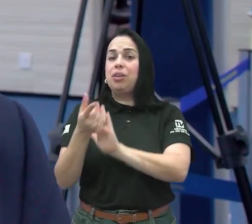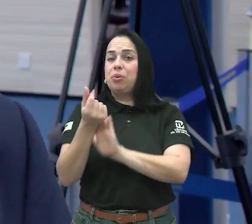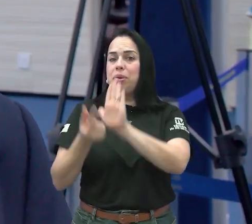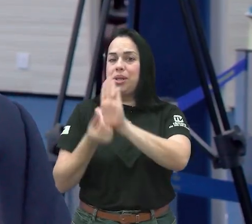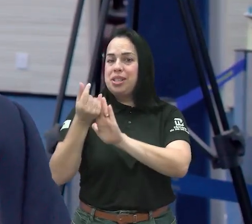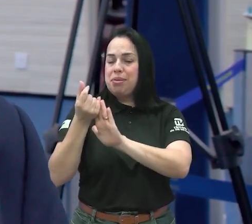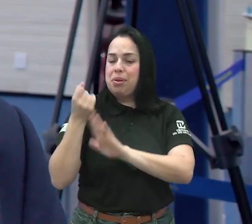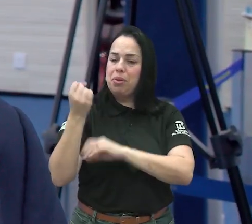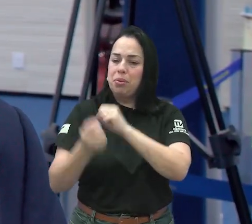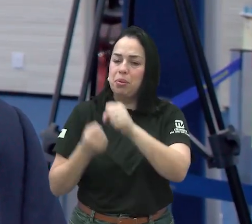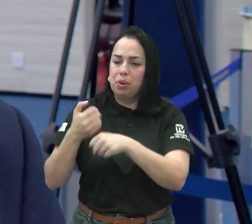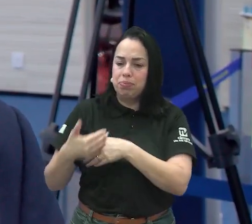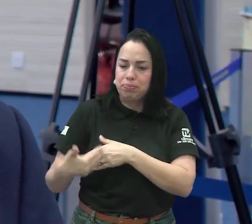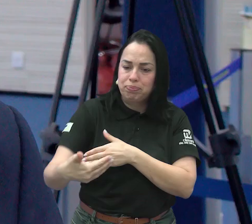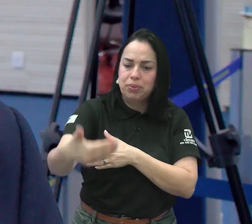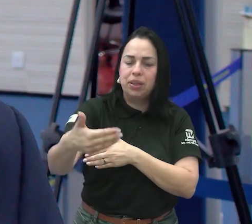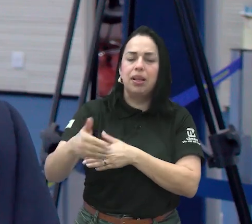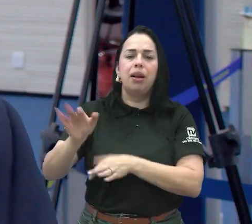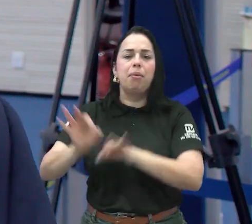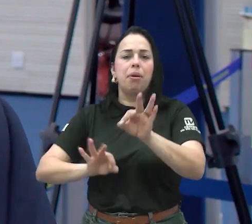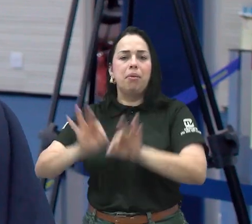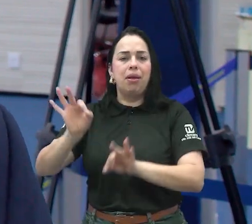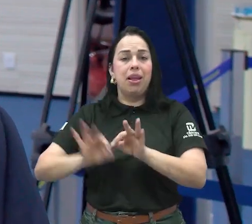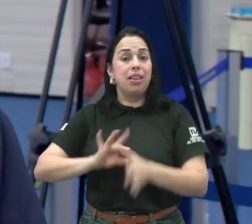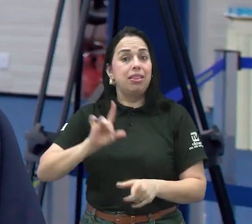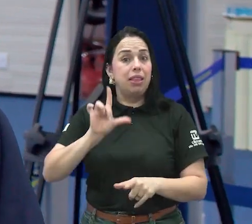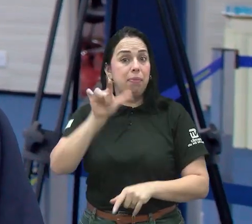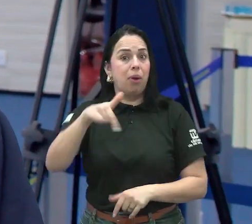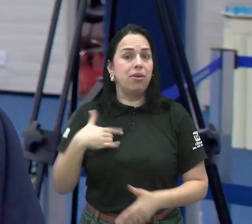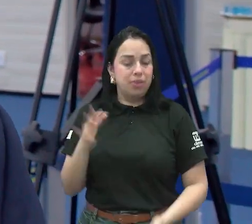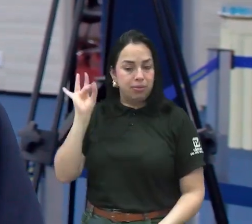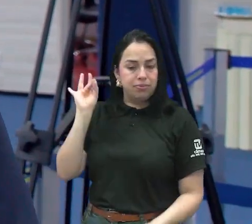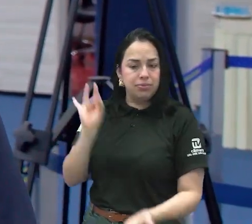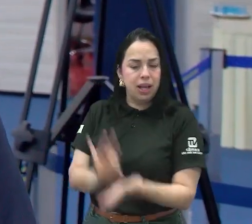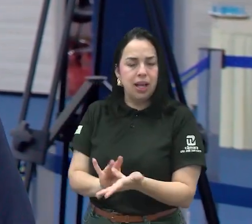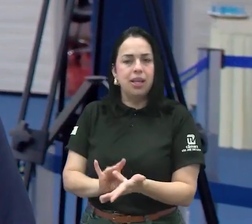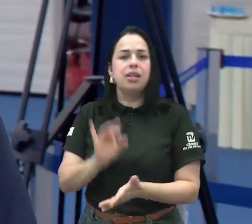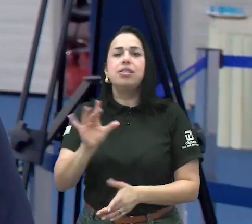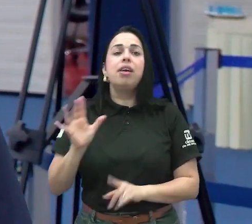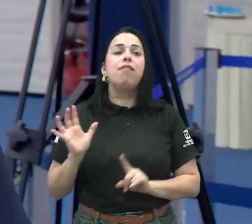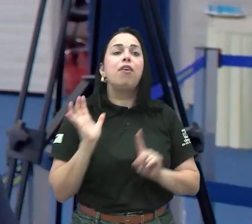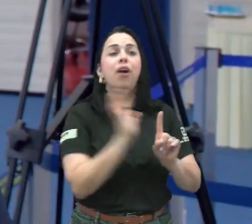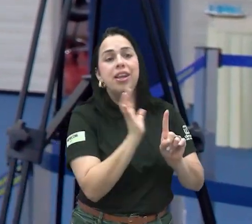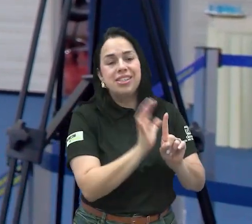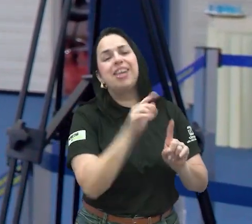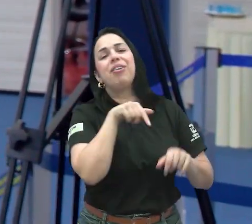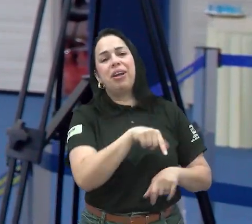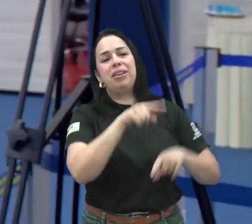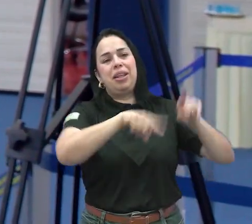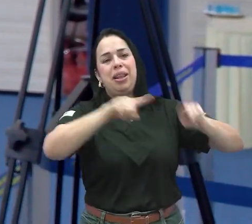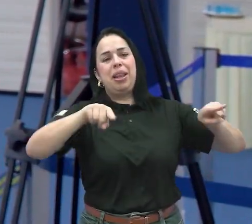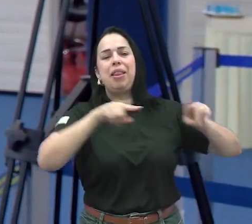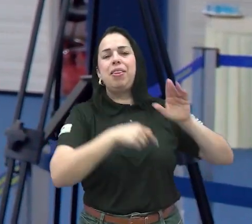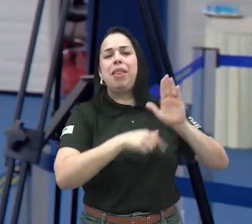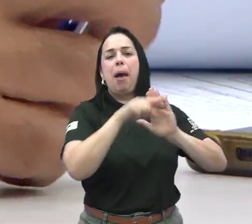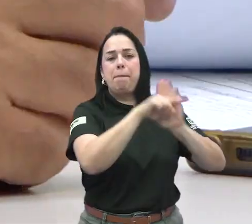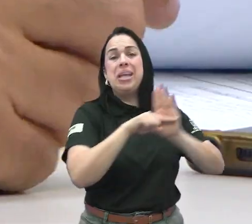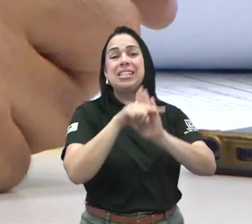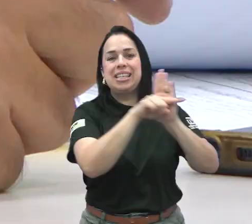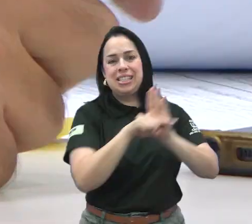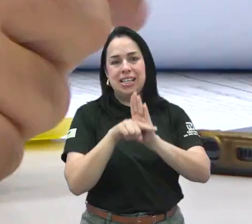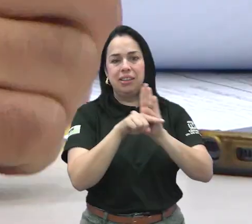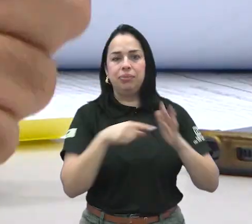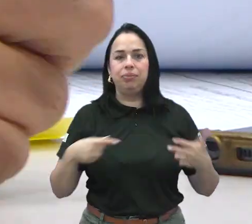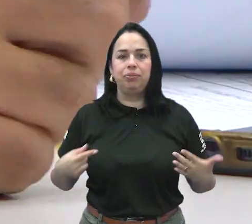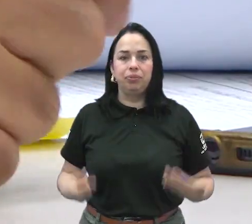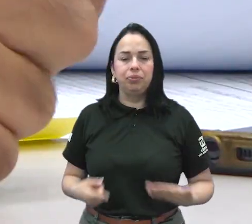prazo, possam ser bem planejadas e executadas. Quando isso é bem feito, isso repercute onde? No IDH. E